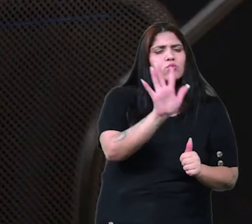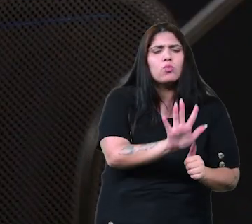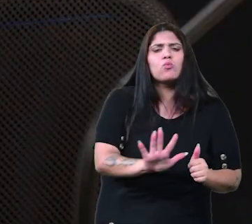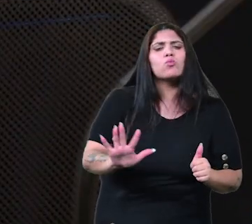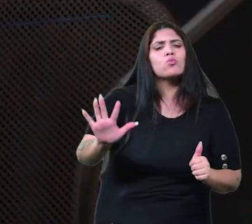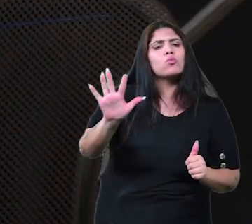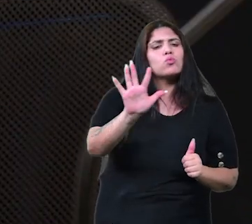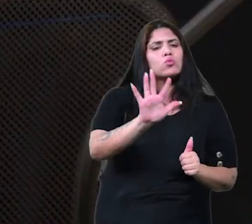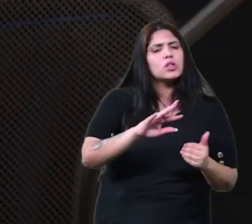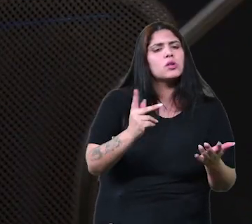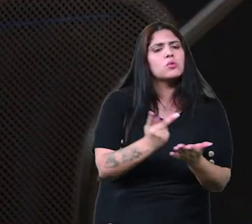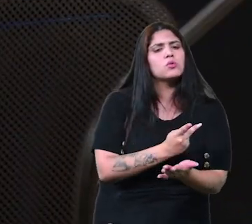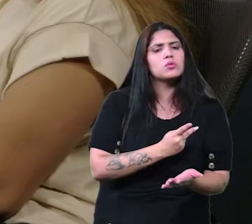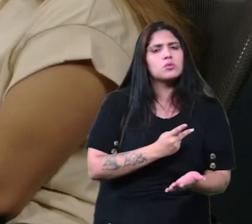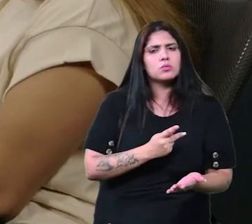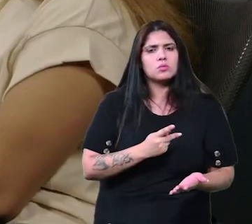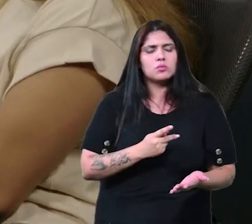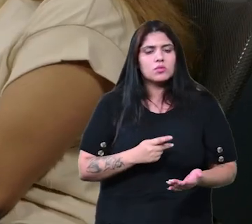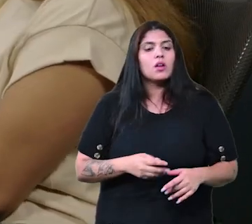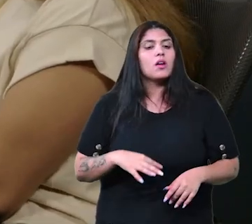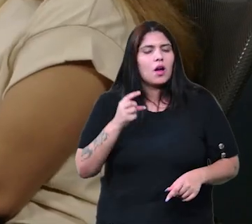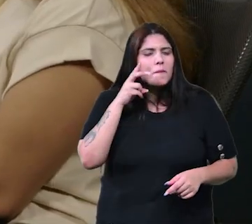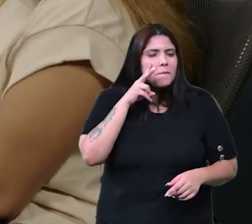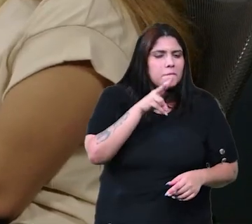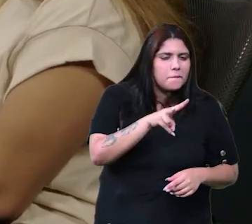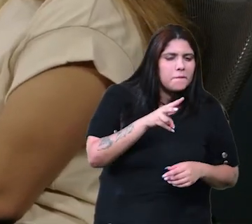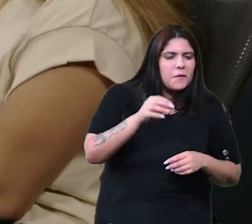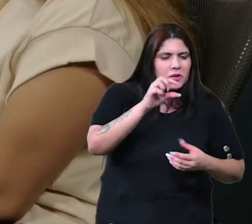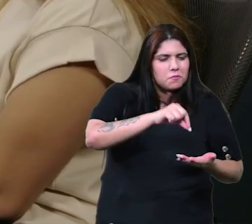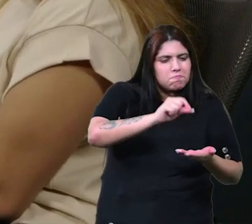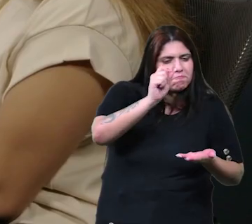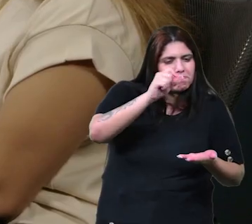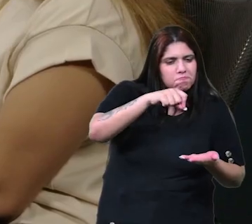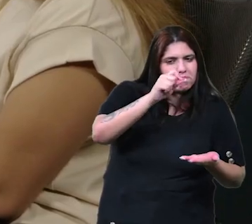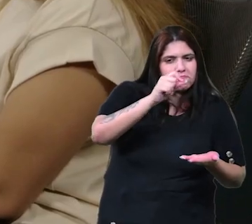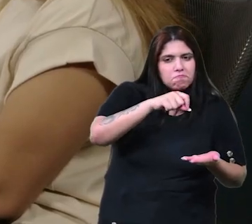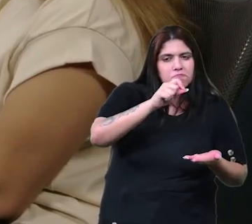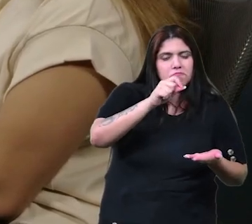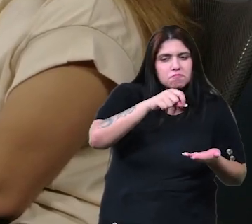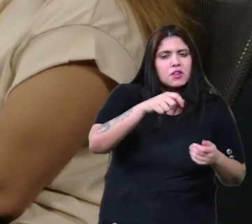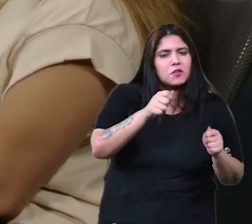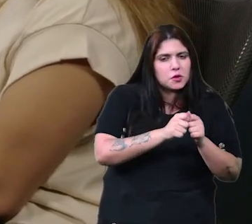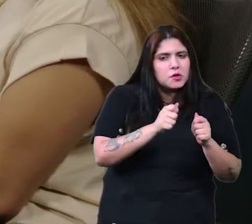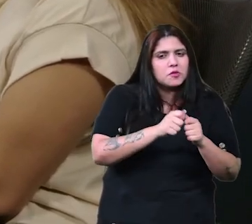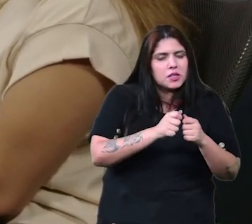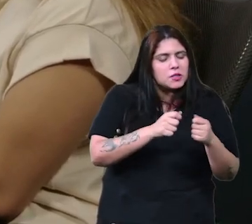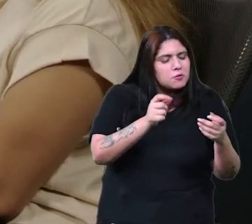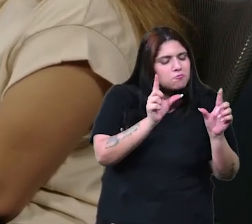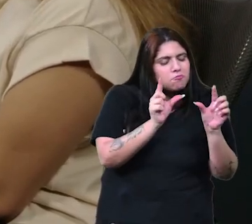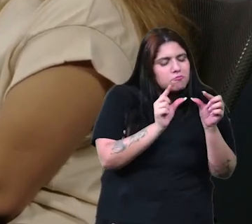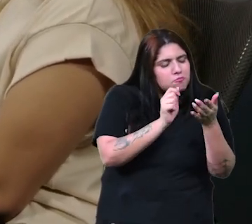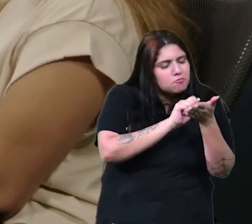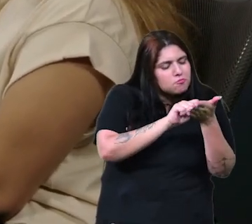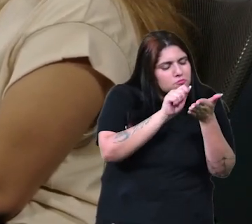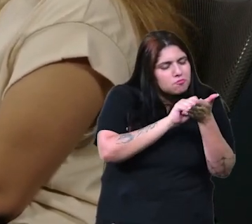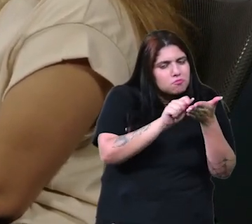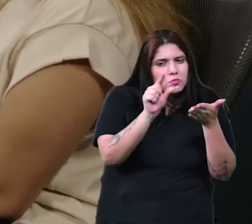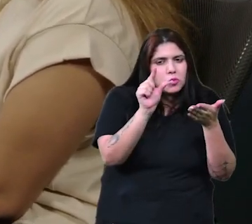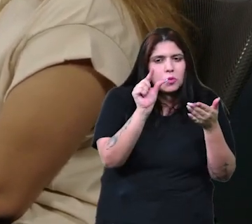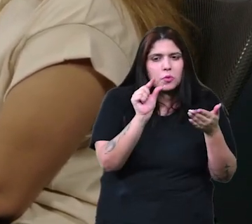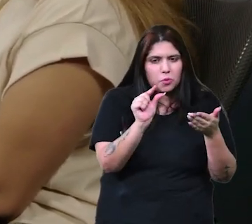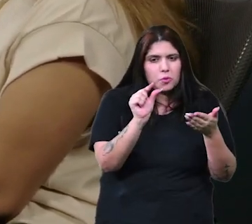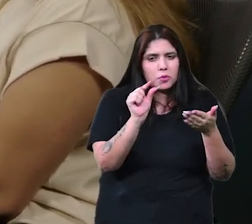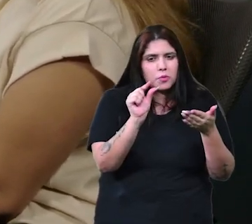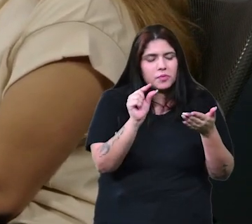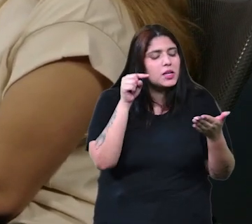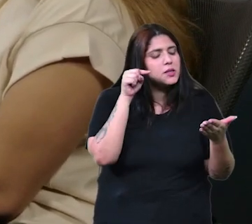na cozinha, pedindo para fazer um chazinho. Ela fez um bilhete à mão, né, um cartãozinho onde ela colocou: esse aqui é um